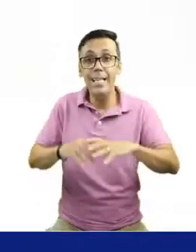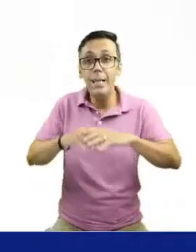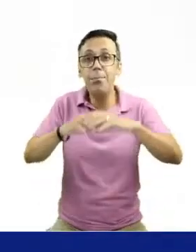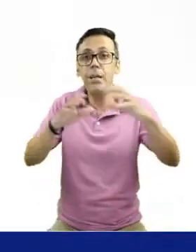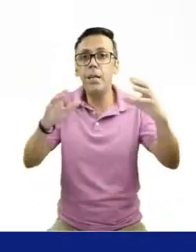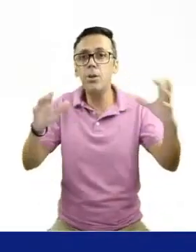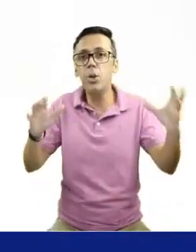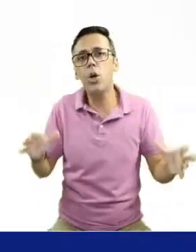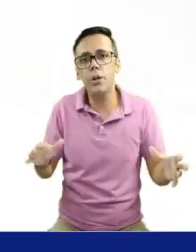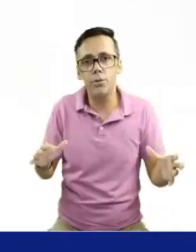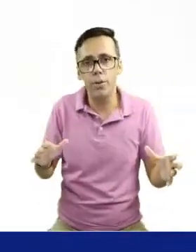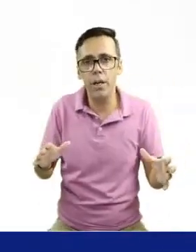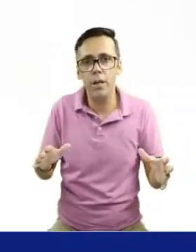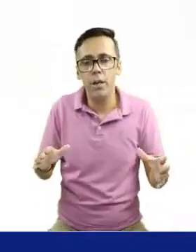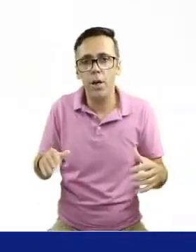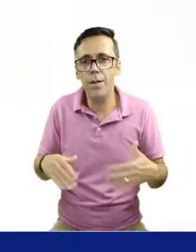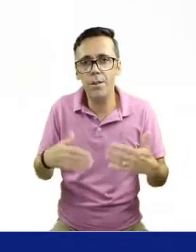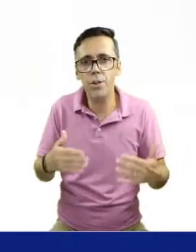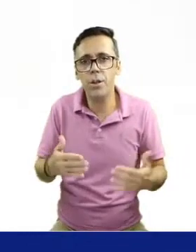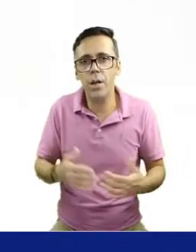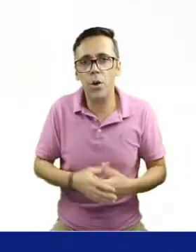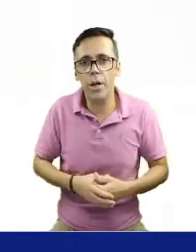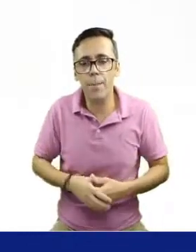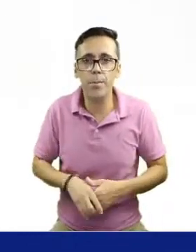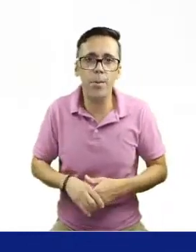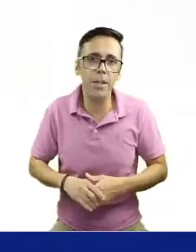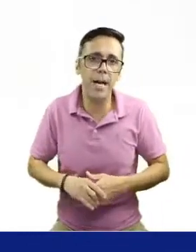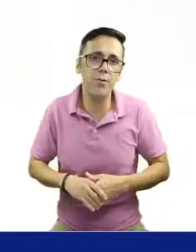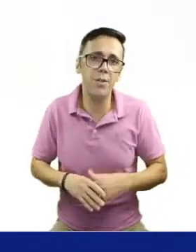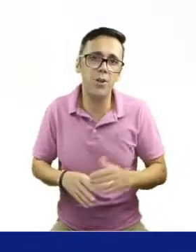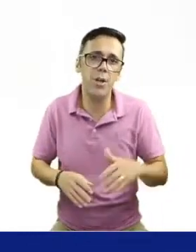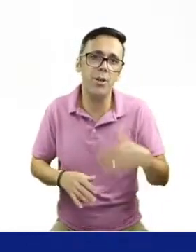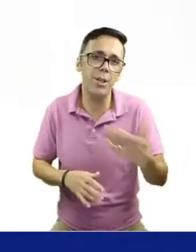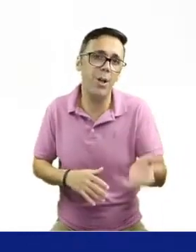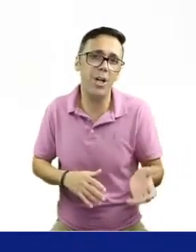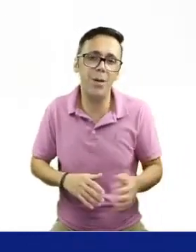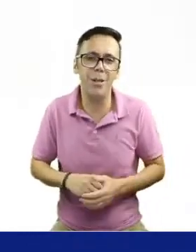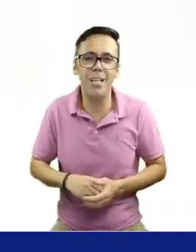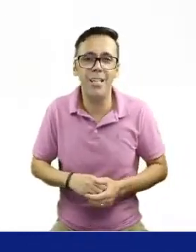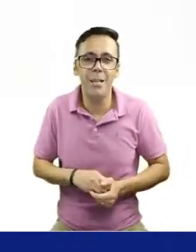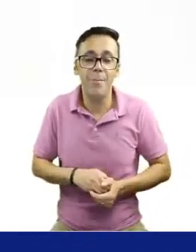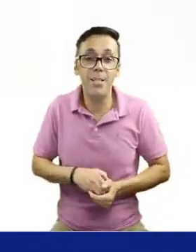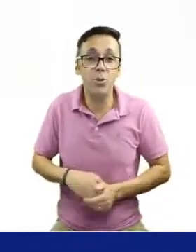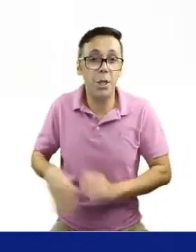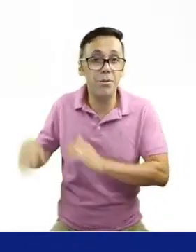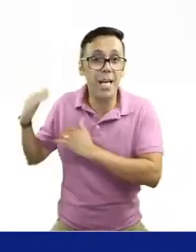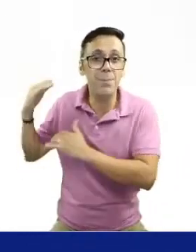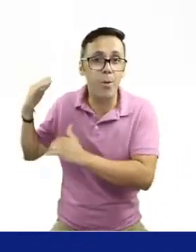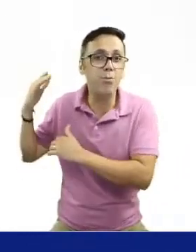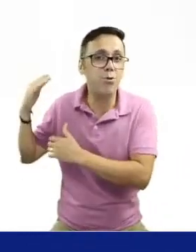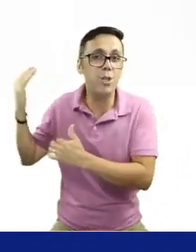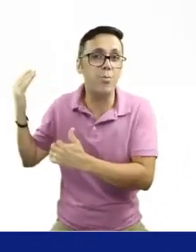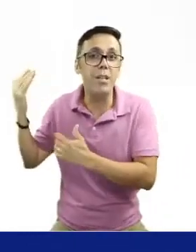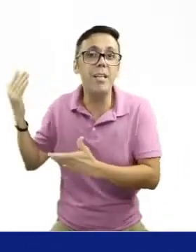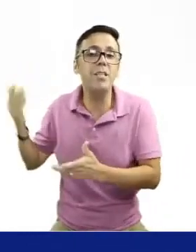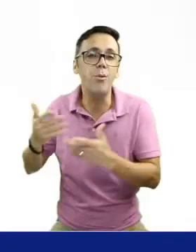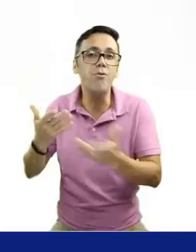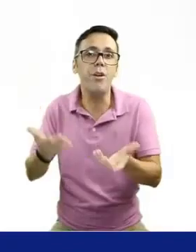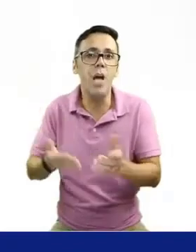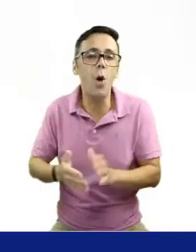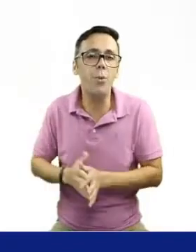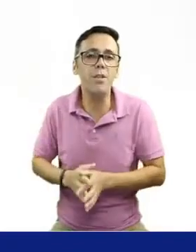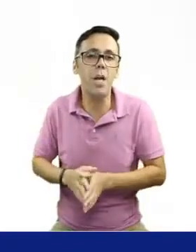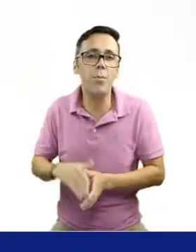isso é Libertador né não existe aqui agora a probabilidade você tirar nota melhor que a minha mas eu tenho 10 pontos de